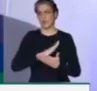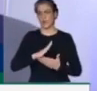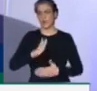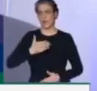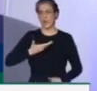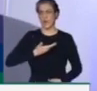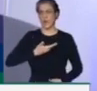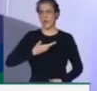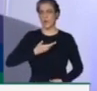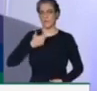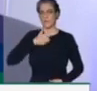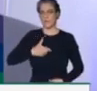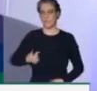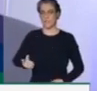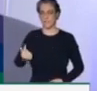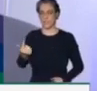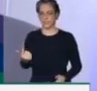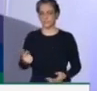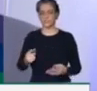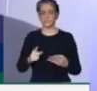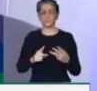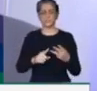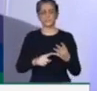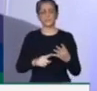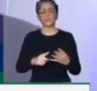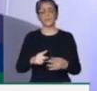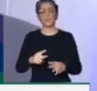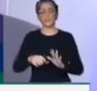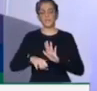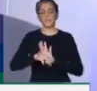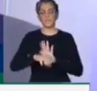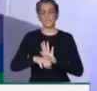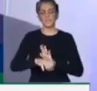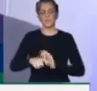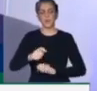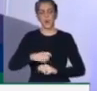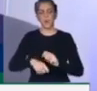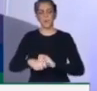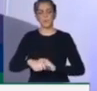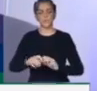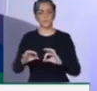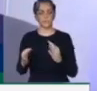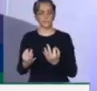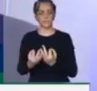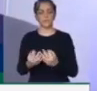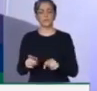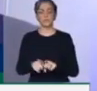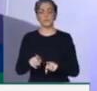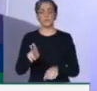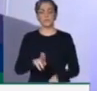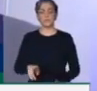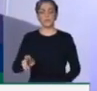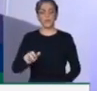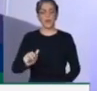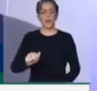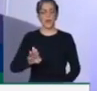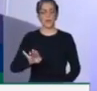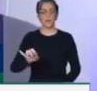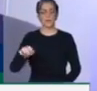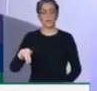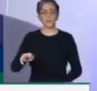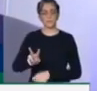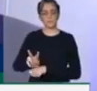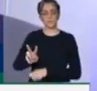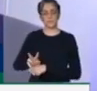amigos, também o crime de corrupção familiar. O uso da ABIN, agência de inteligência, para cobertar o